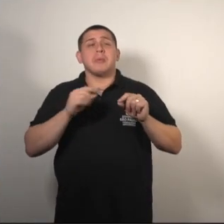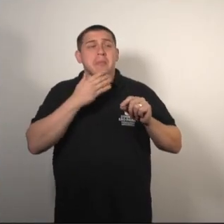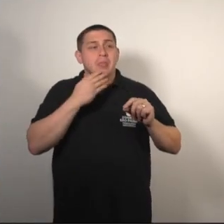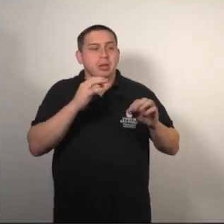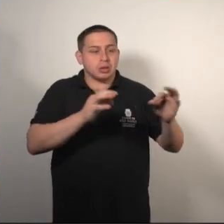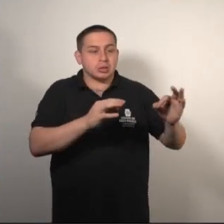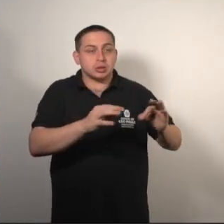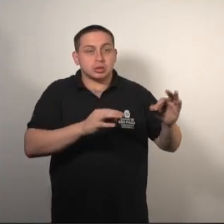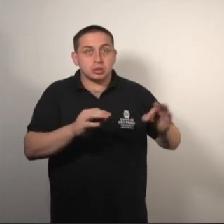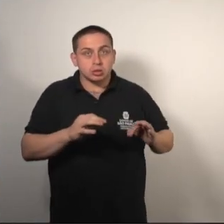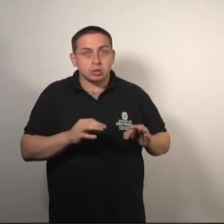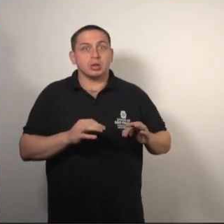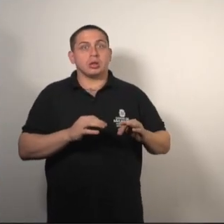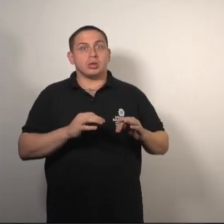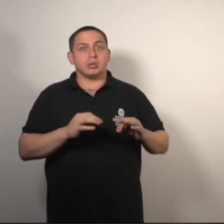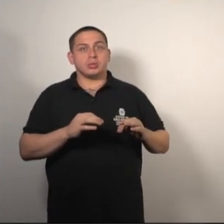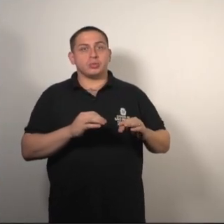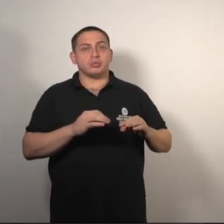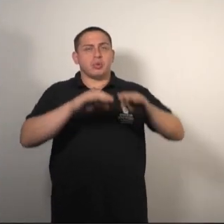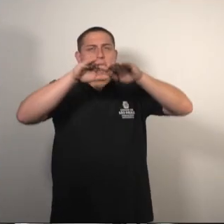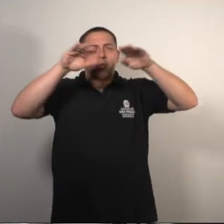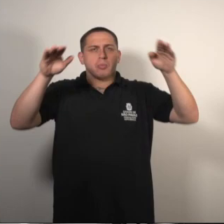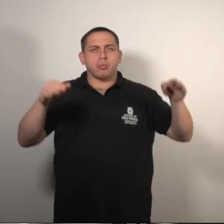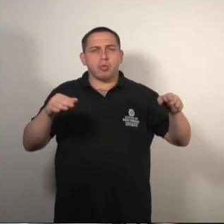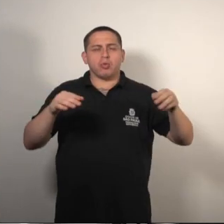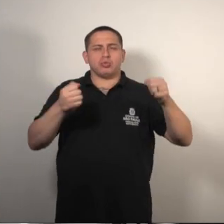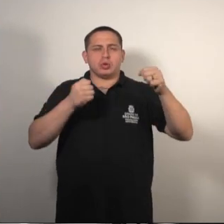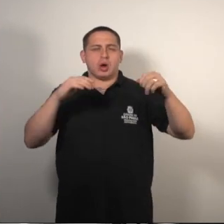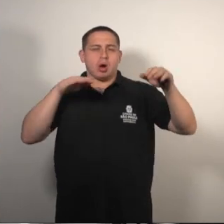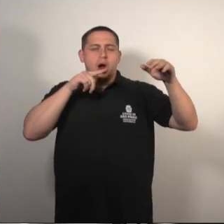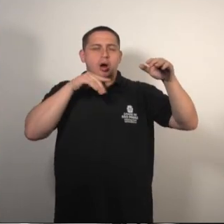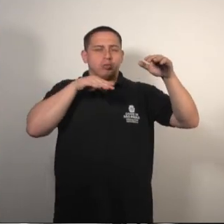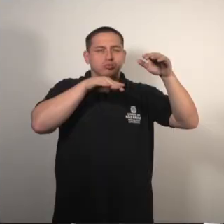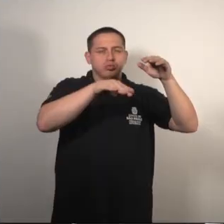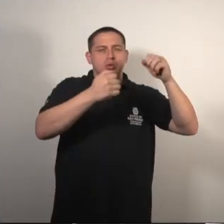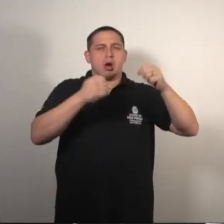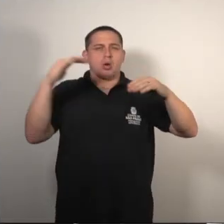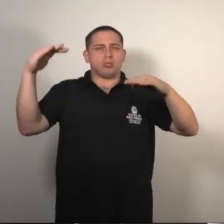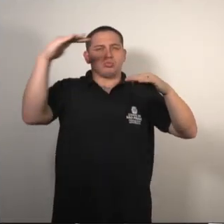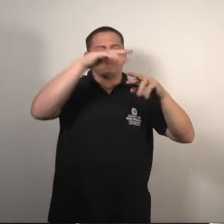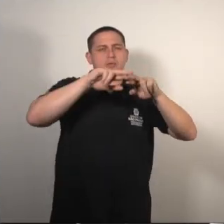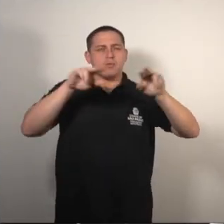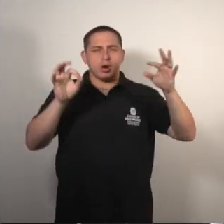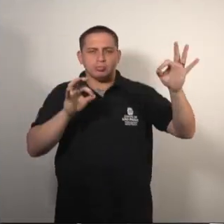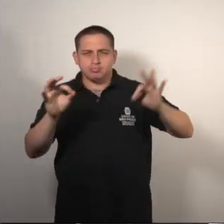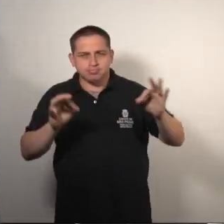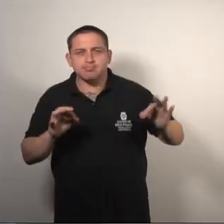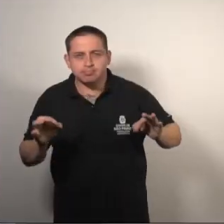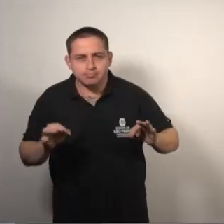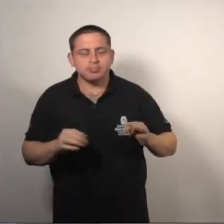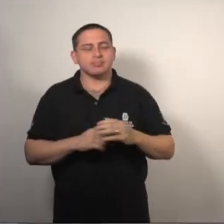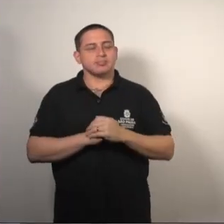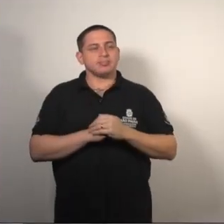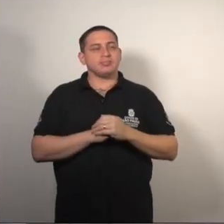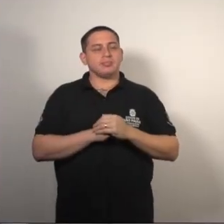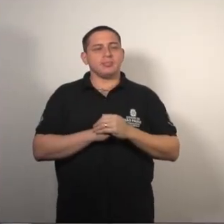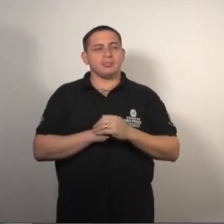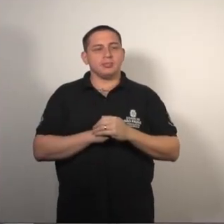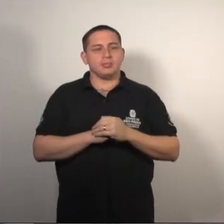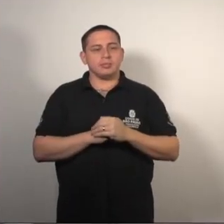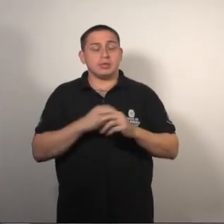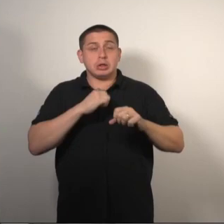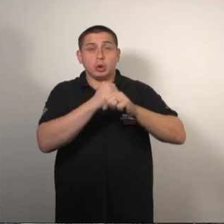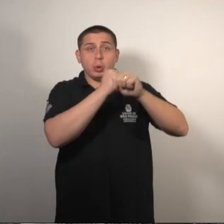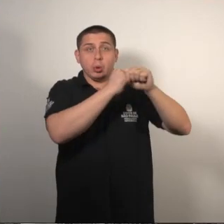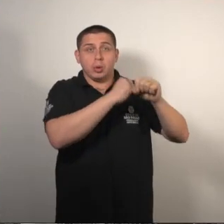de recuperação e manutenção de pontes, viadutos e túneis na história da cidade. As obras preventivas e corretivas das estruturas